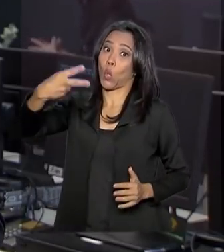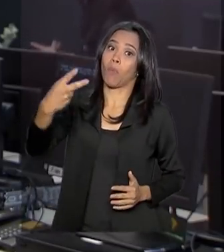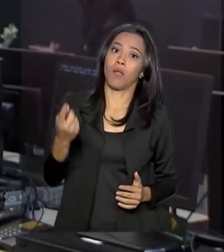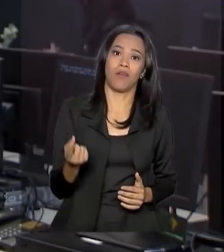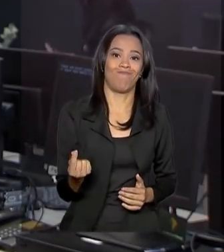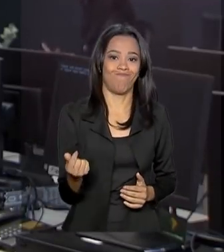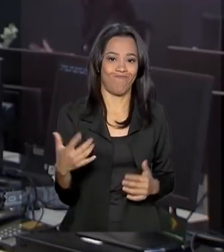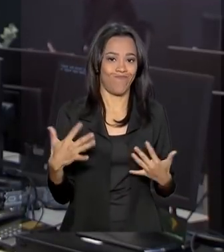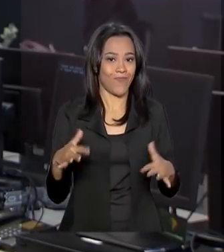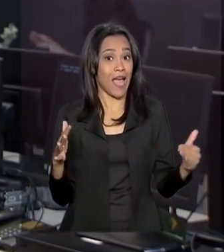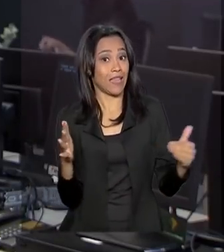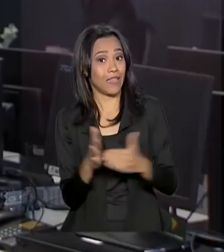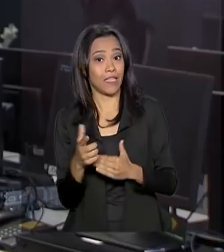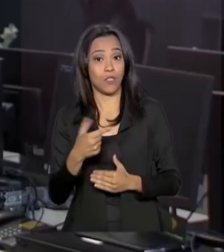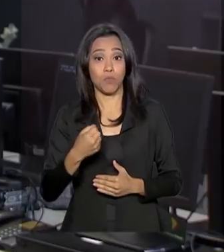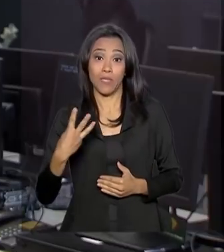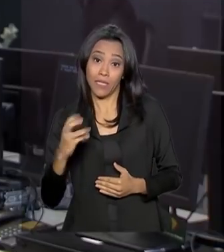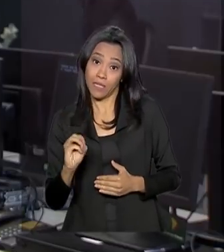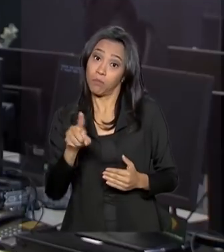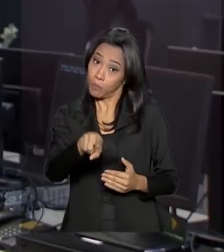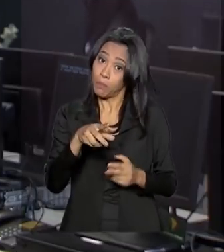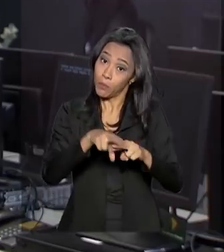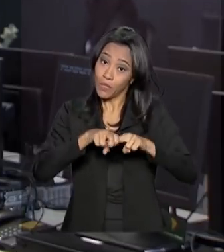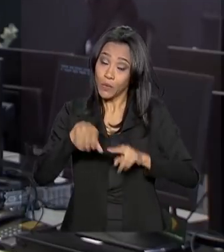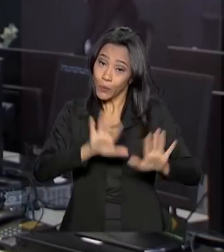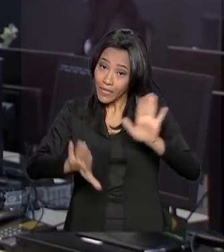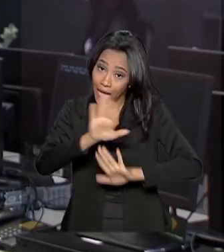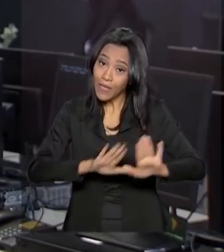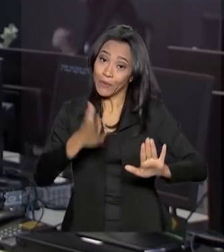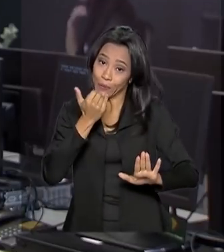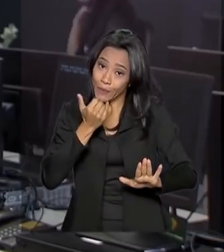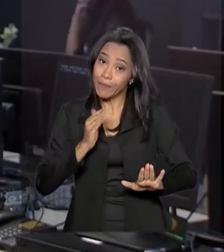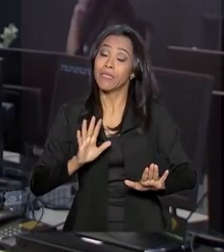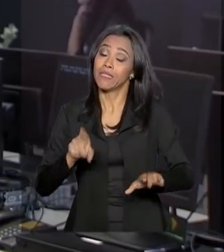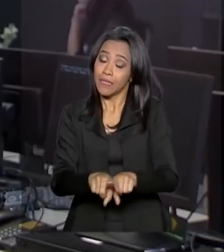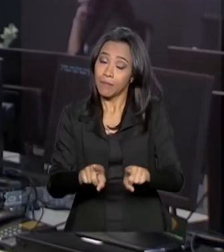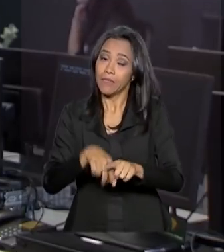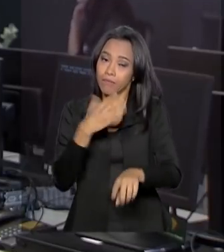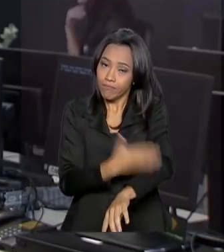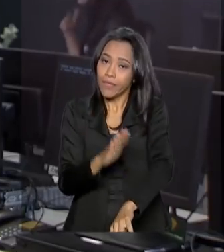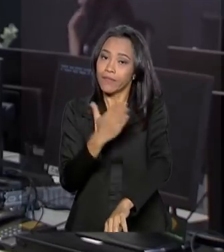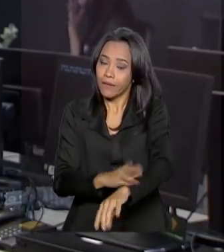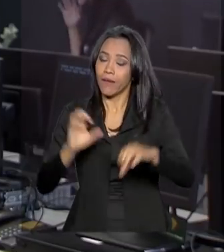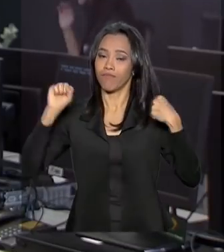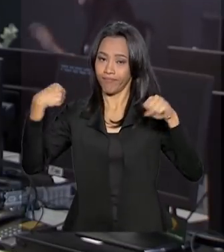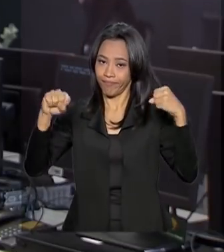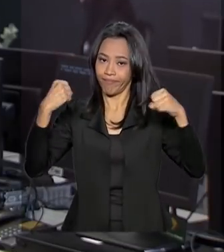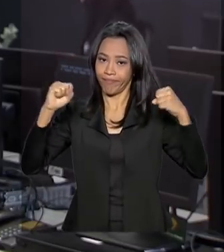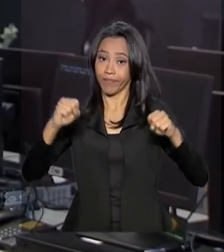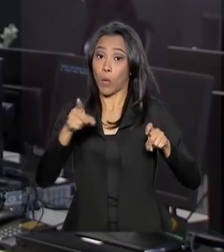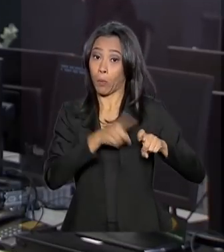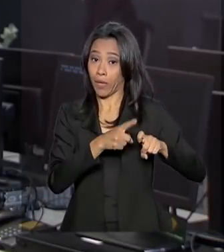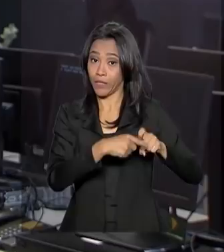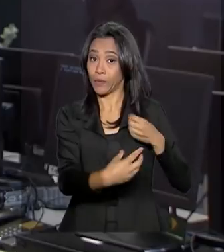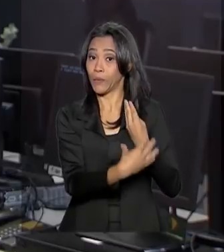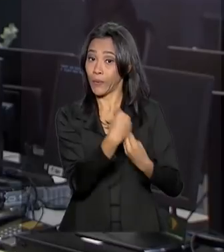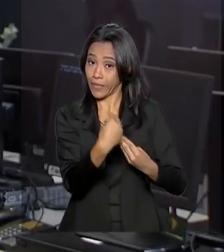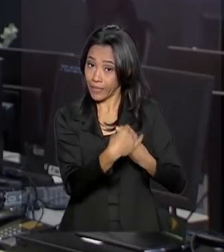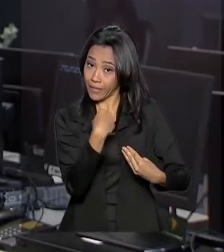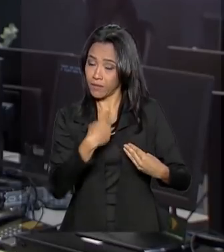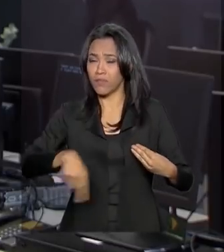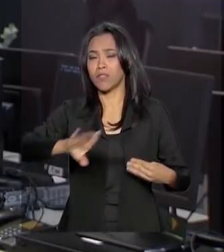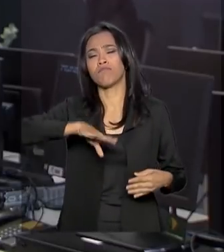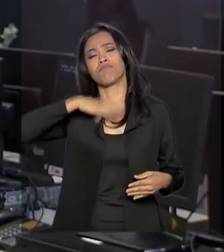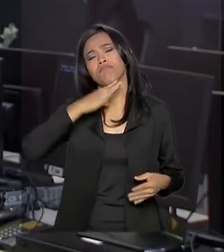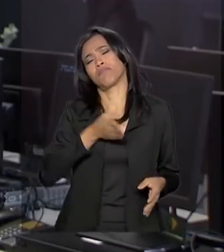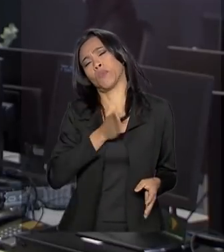é tão importante cuidar da alimentação e praticar exercícios regularmente. A recomendação médica é bastante conhecida da